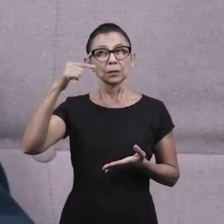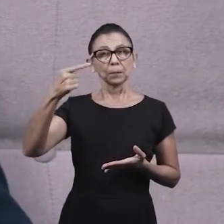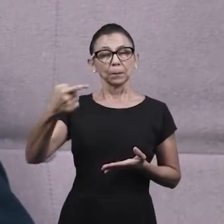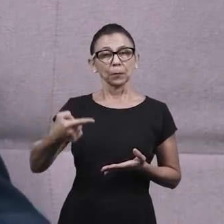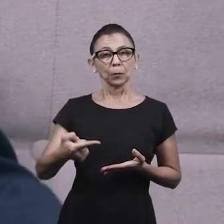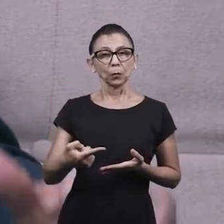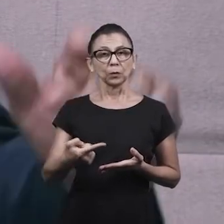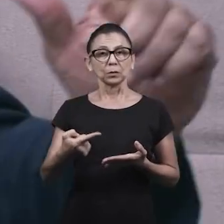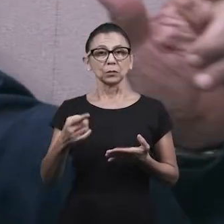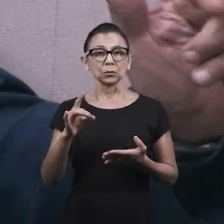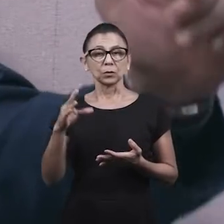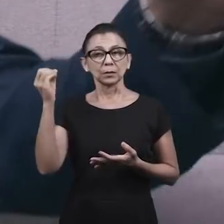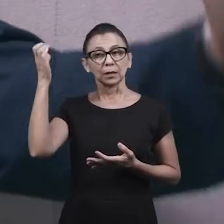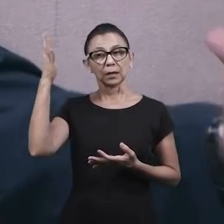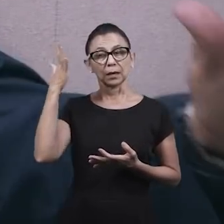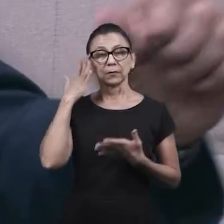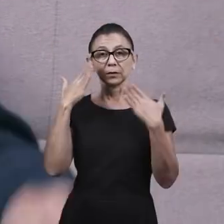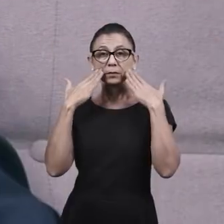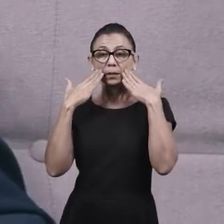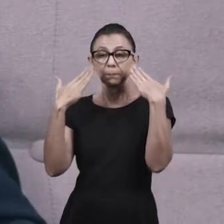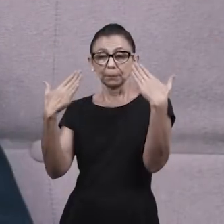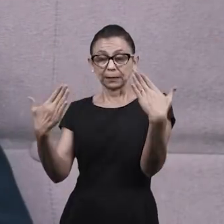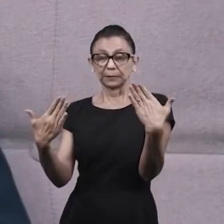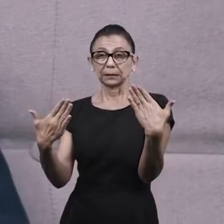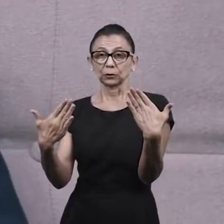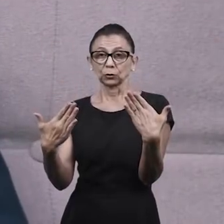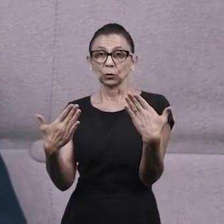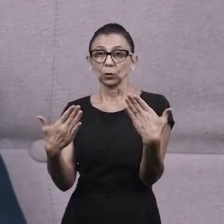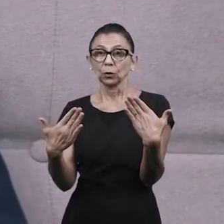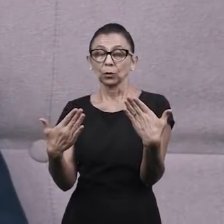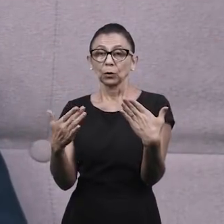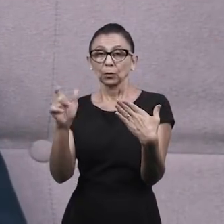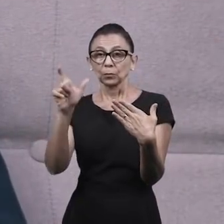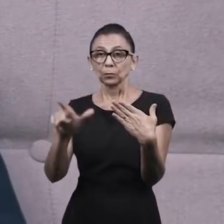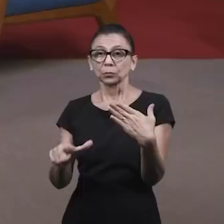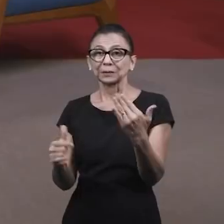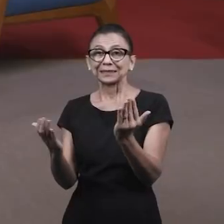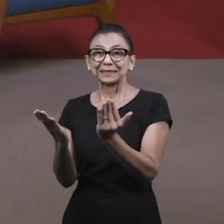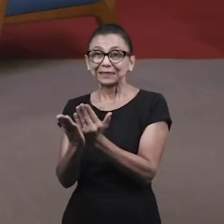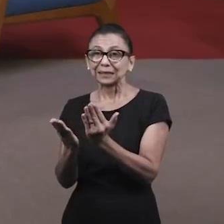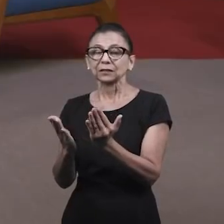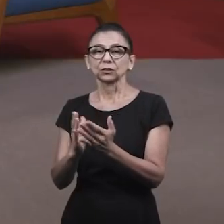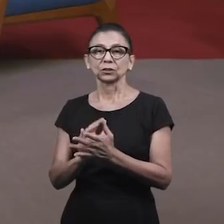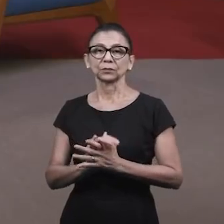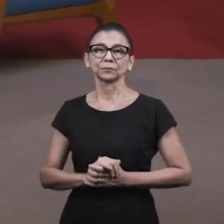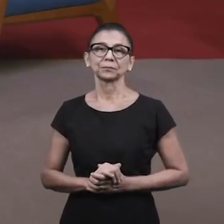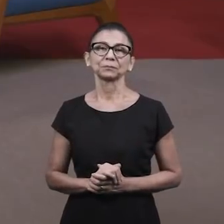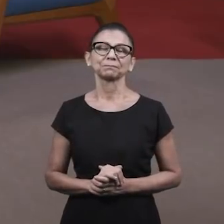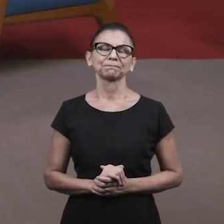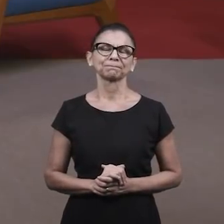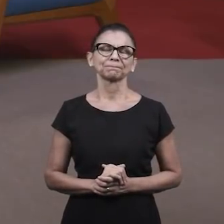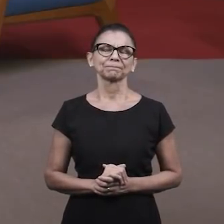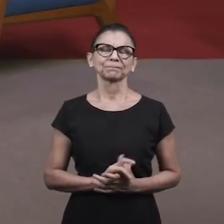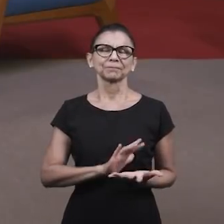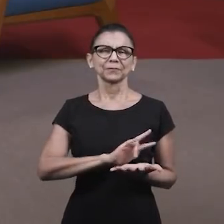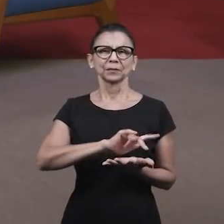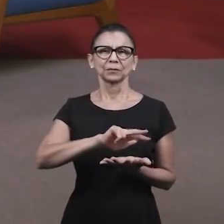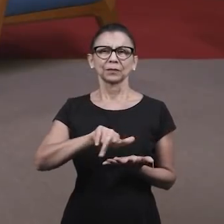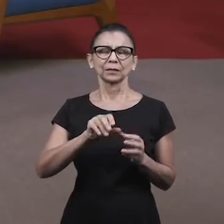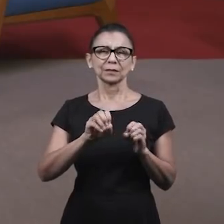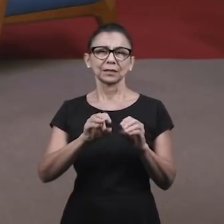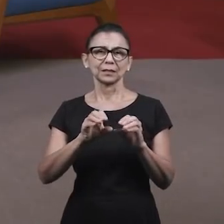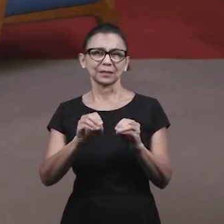né? Rabone, né? Mestre. Não é isso? Quer dizer, então não tem experiência de salvação